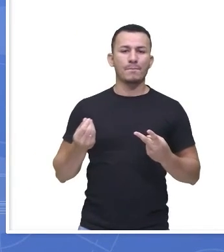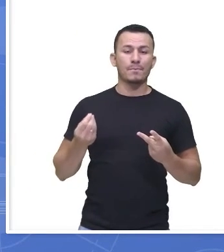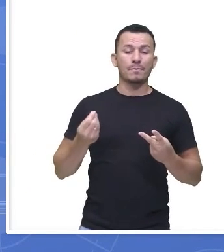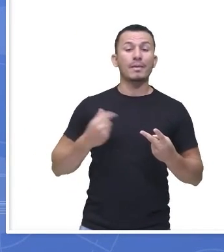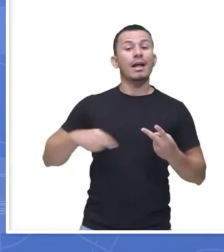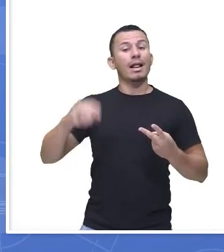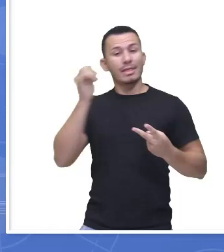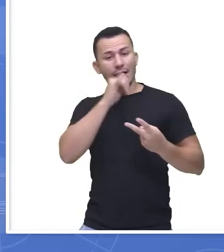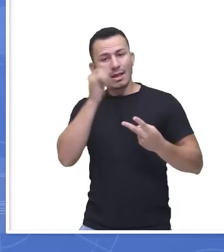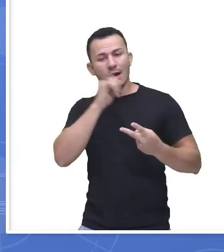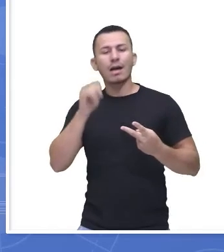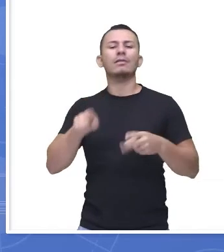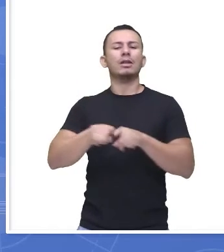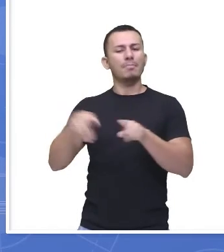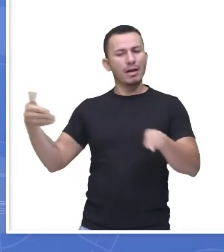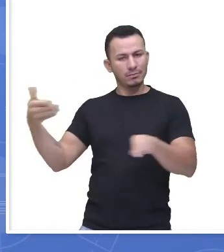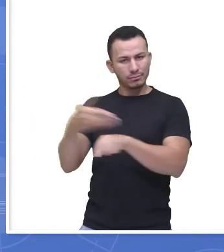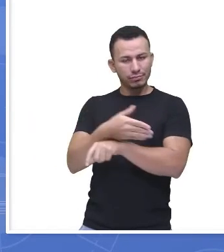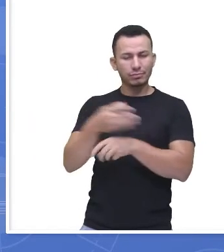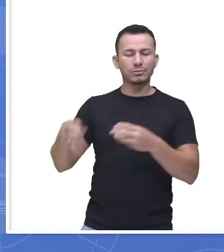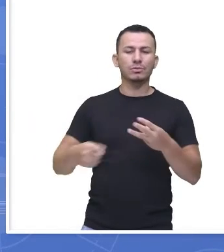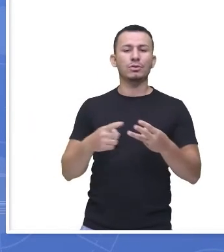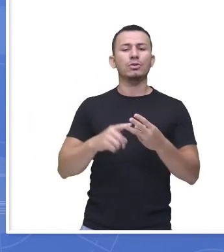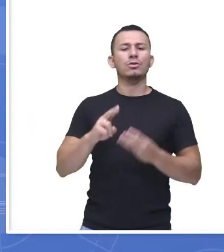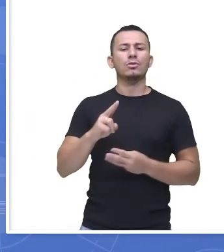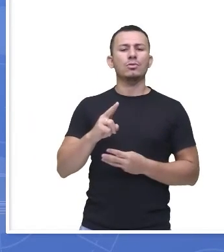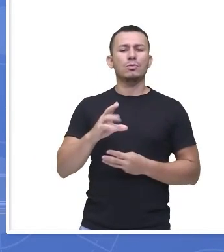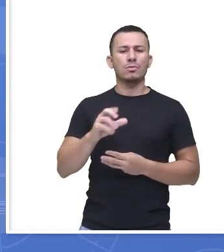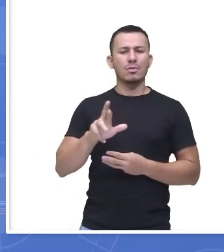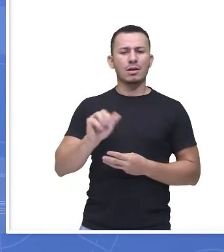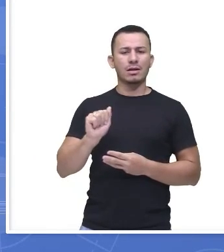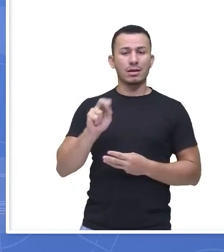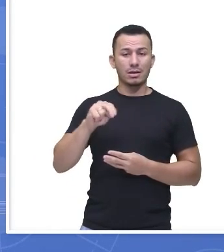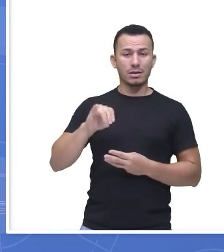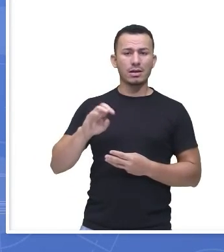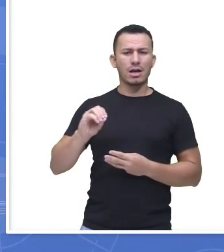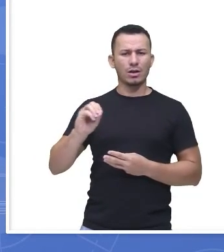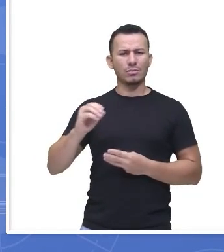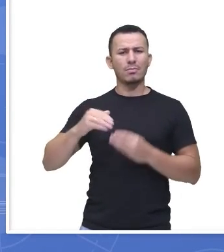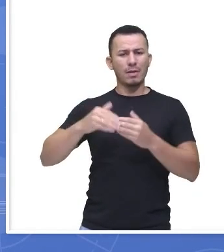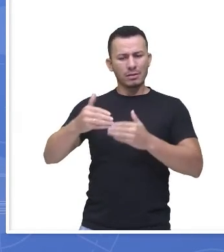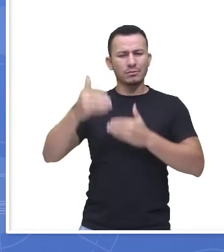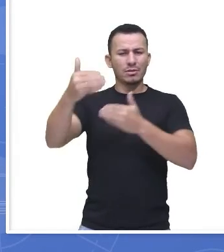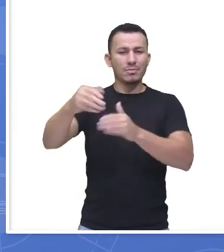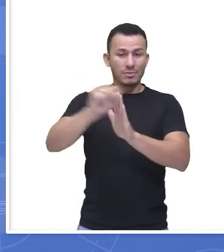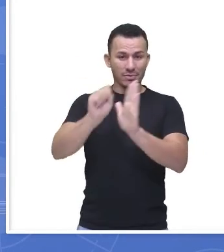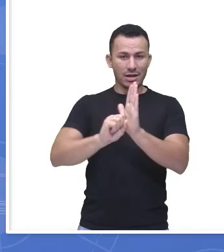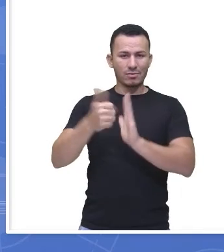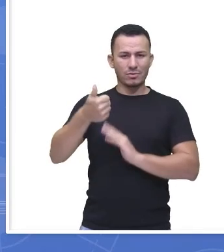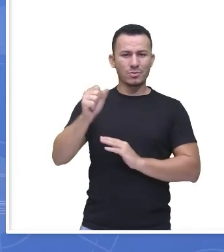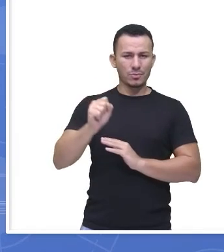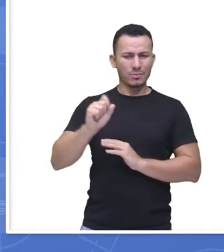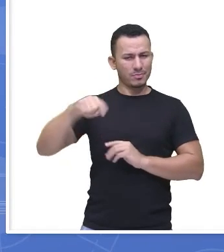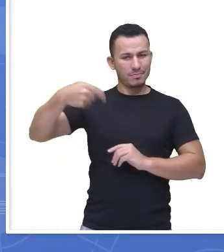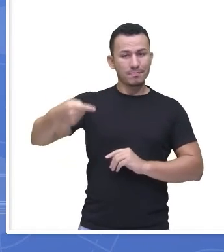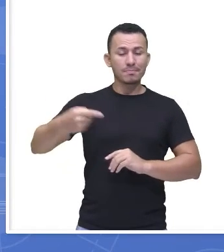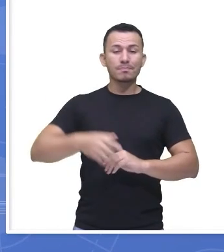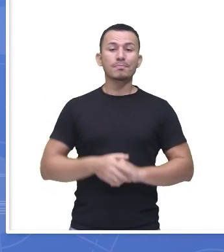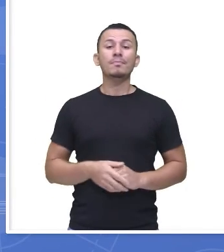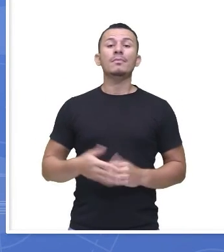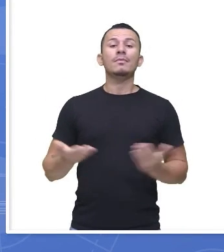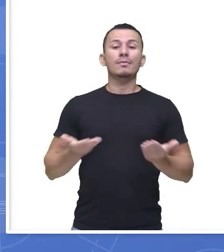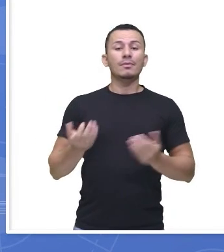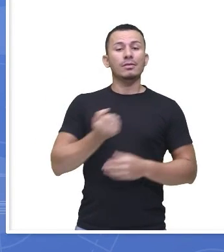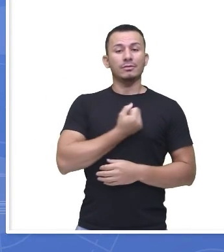os italianos, né, os ucranianos, mas isso foi depois, né, já lá no século XVIII. Tudo bem. Vamos para a segunda